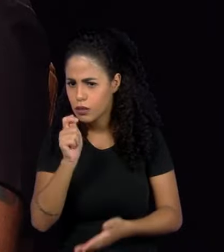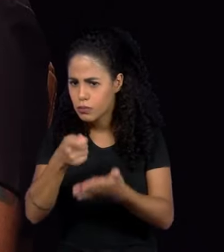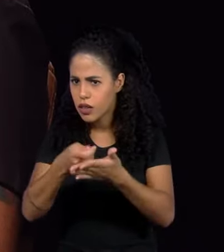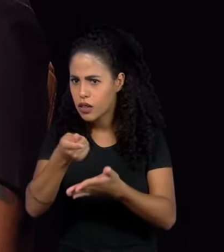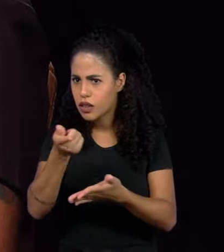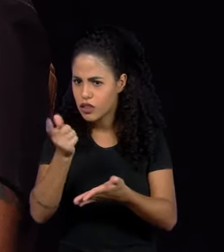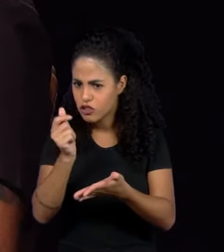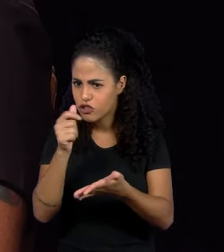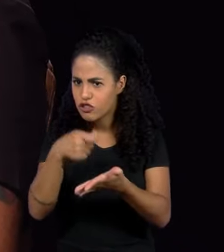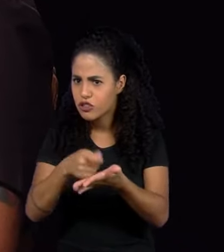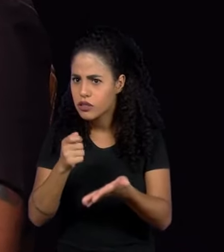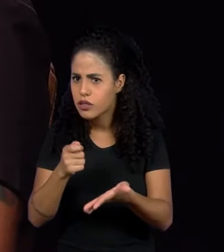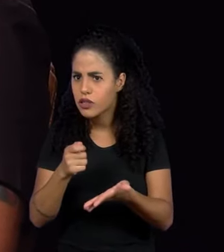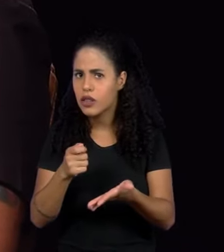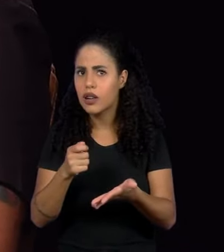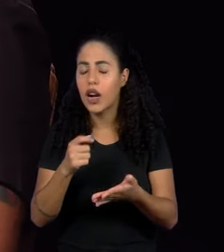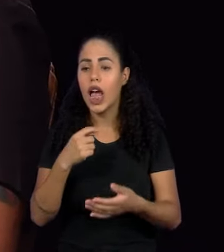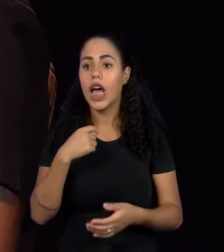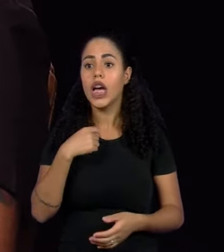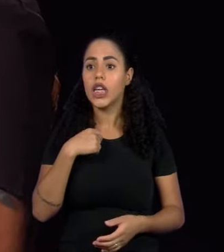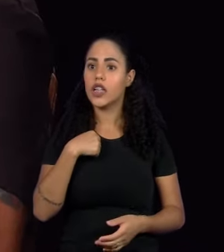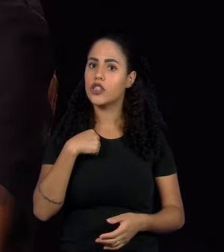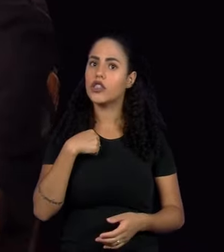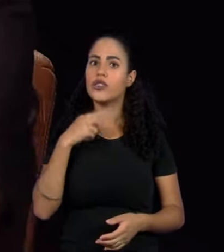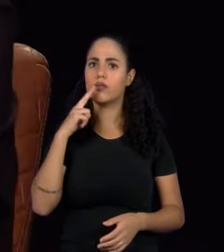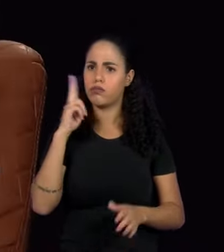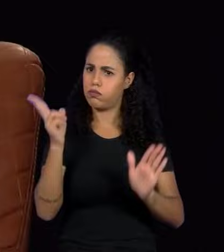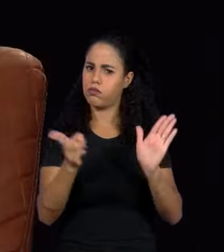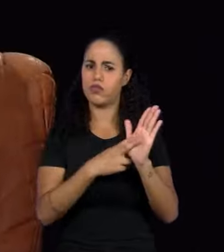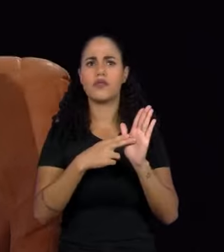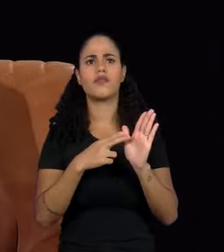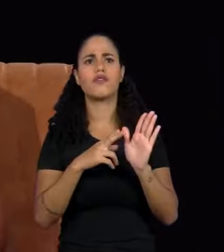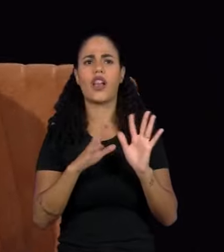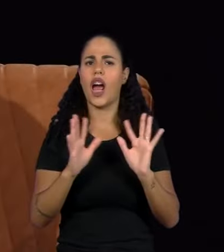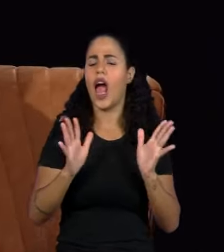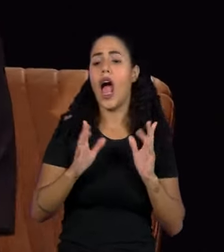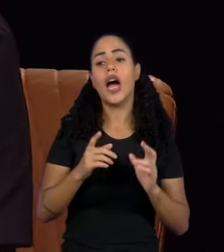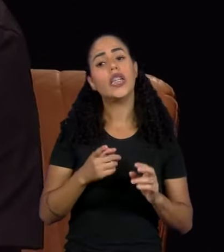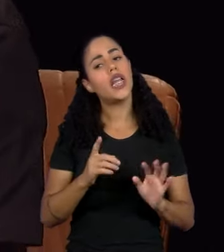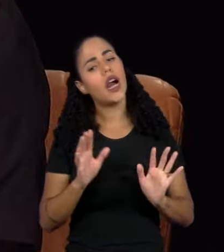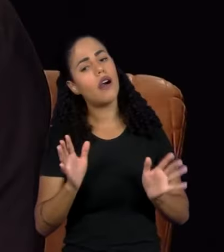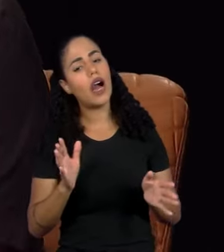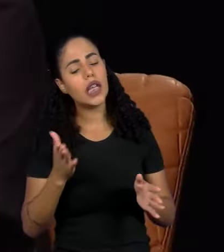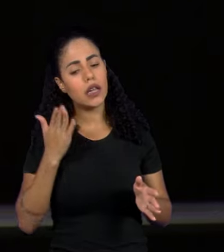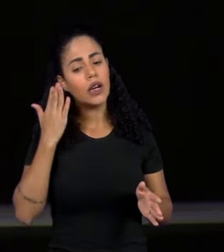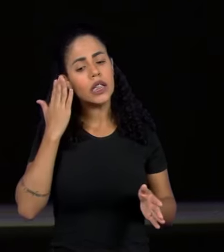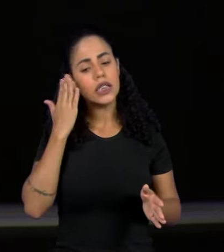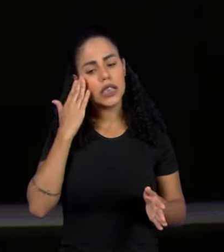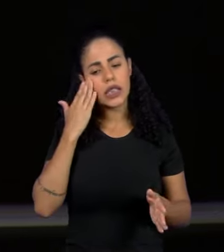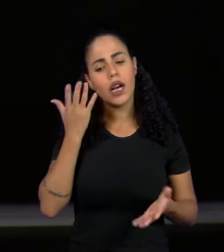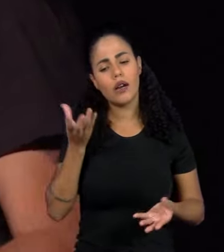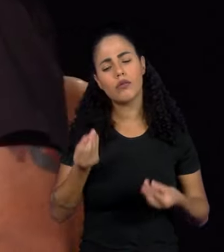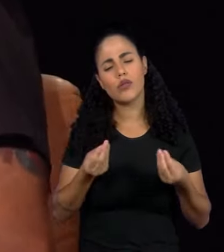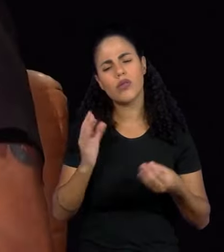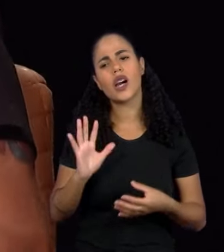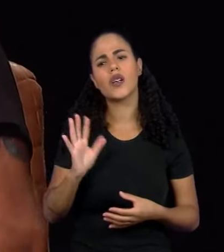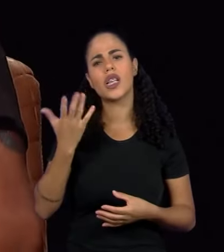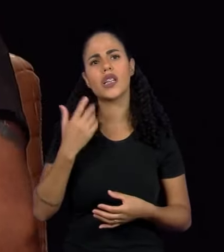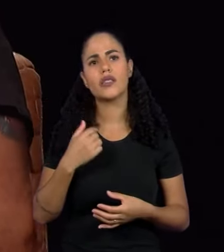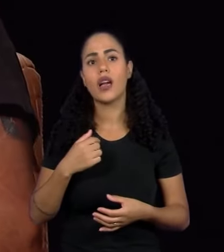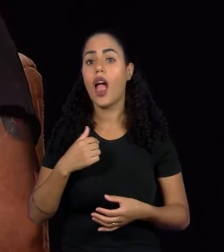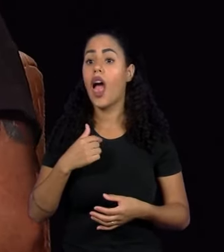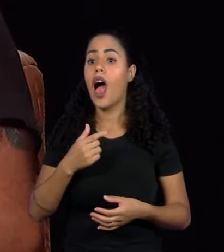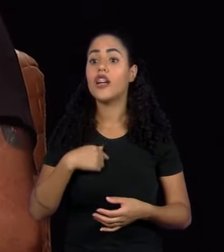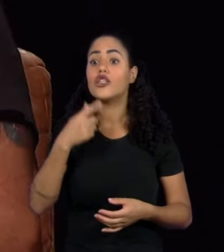cachê. E a gente declara isso. Em vez da gente dar uma, veja bem, sabe o que é, entendeu? Não, a gente foi na lata, não